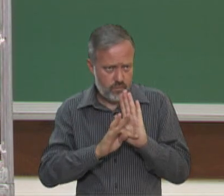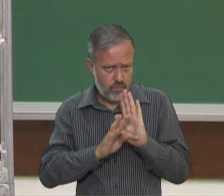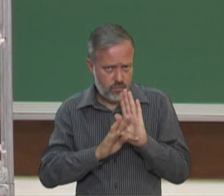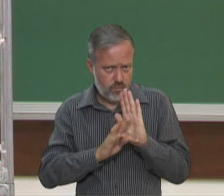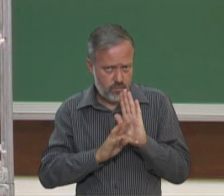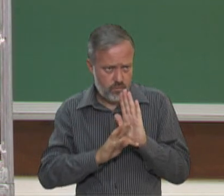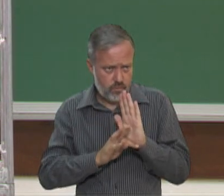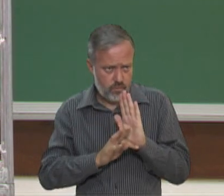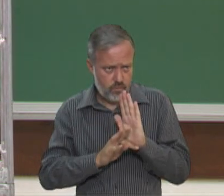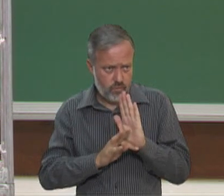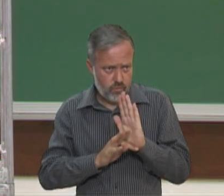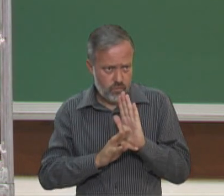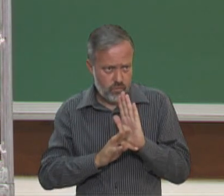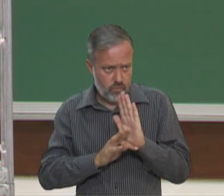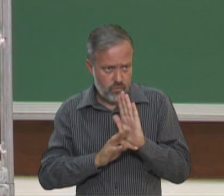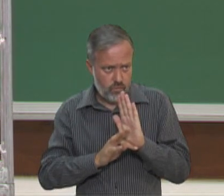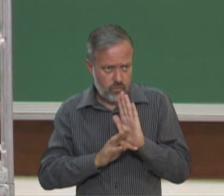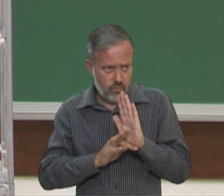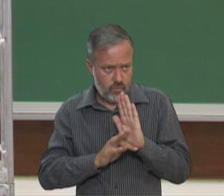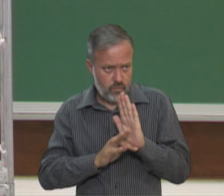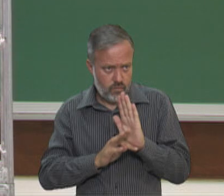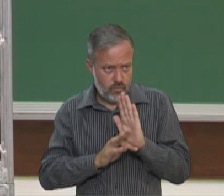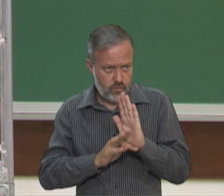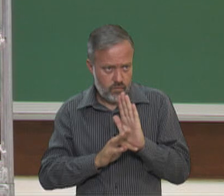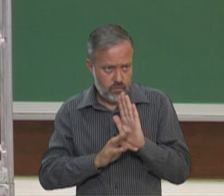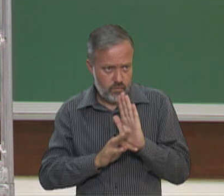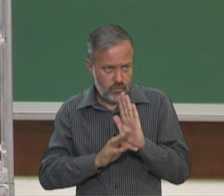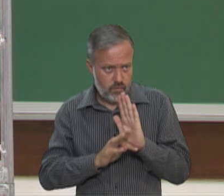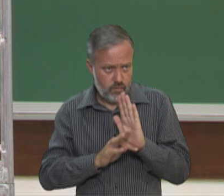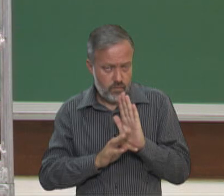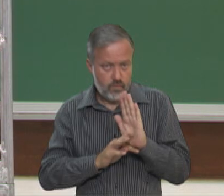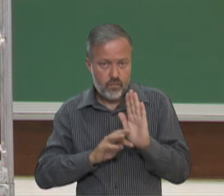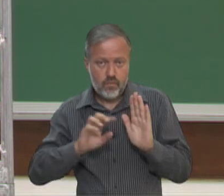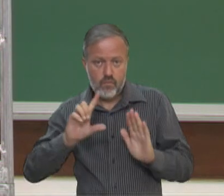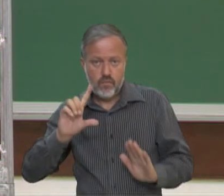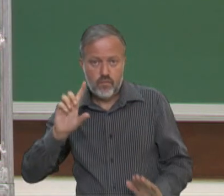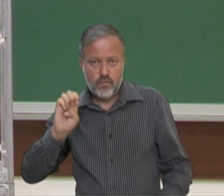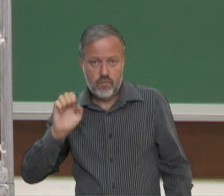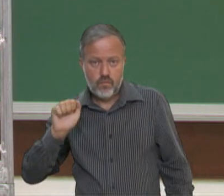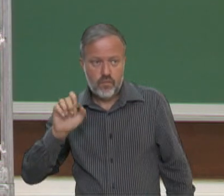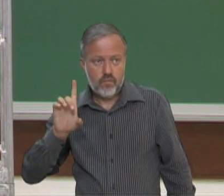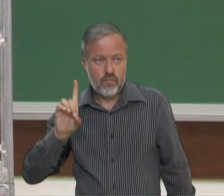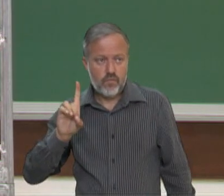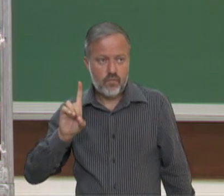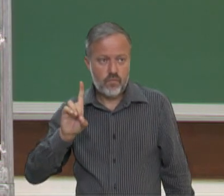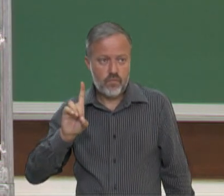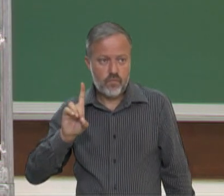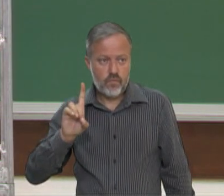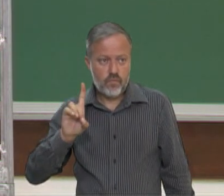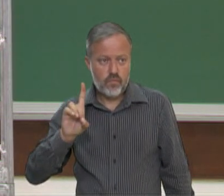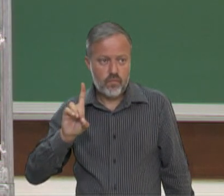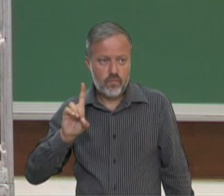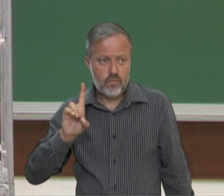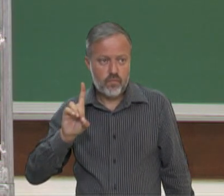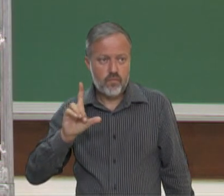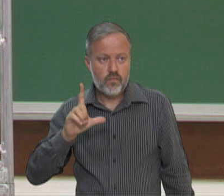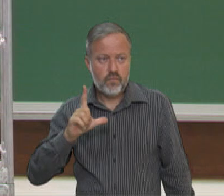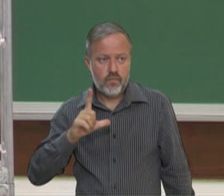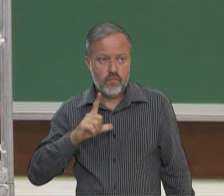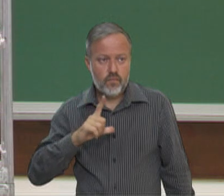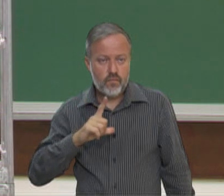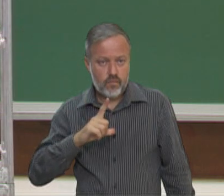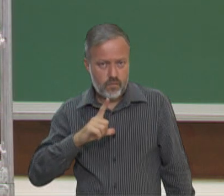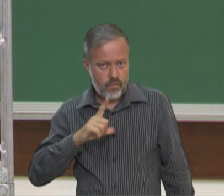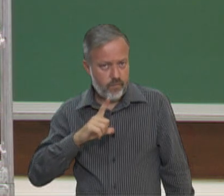los párrafos, entradilla o lead, é um término em inglês, lead. Uma